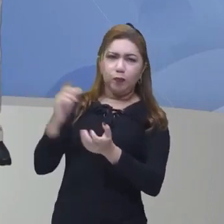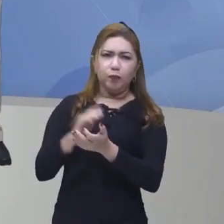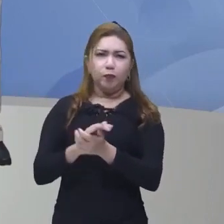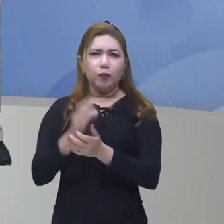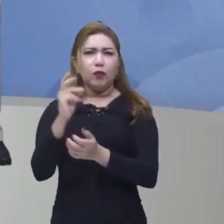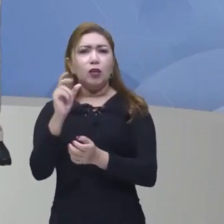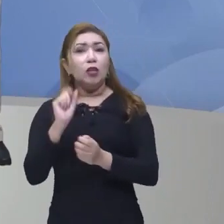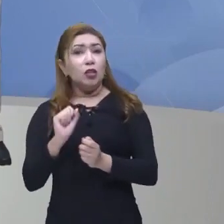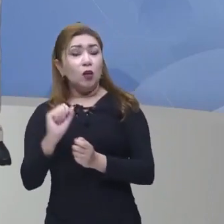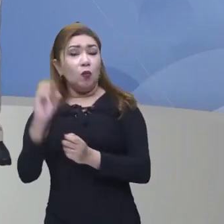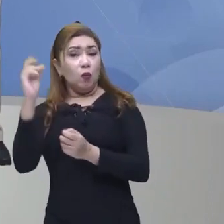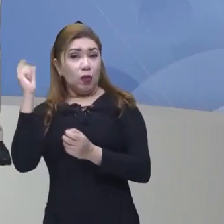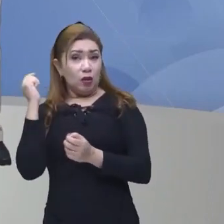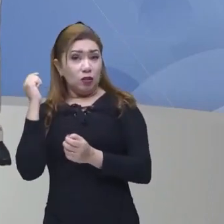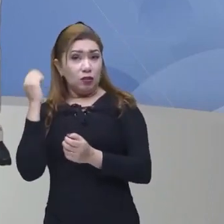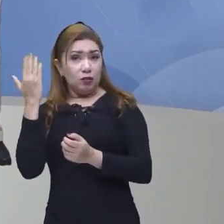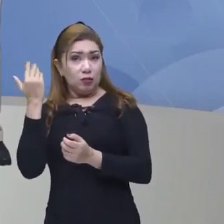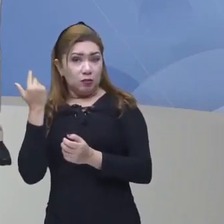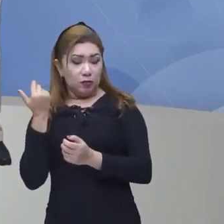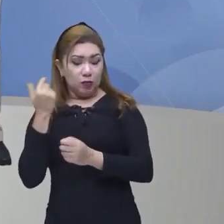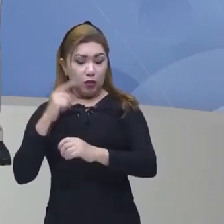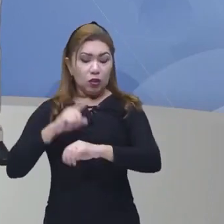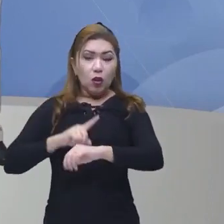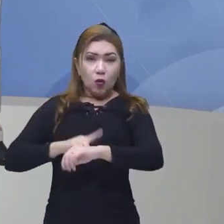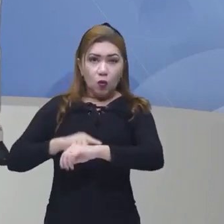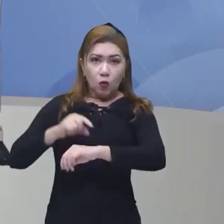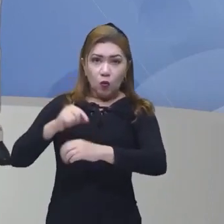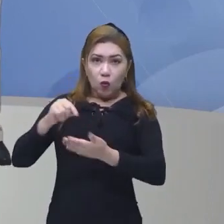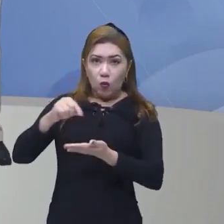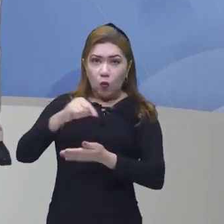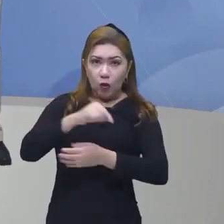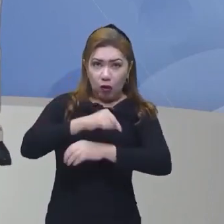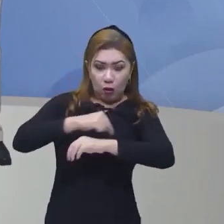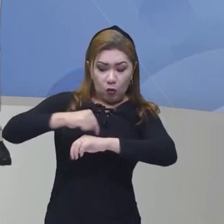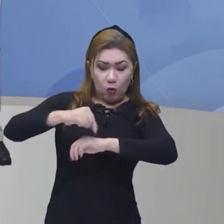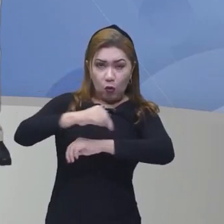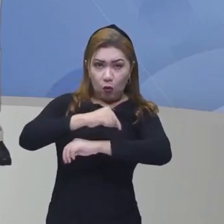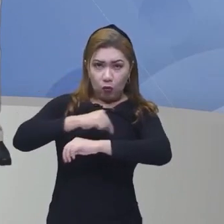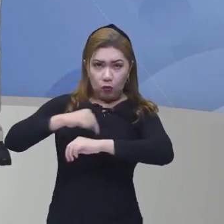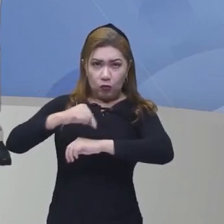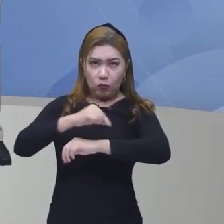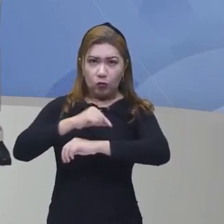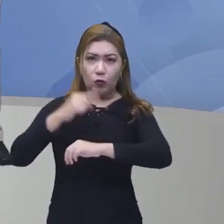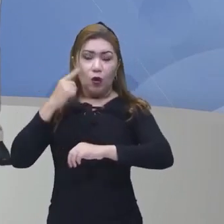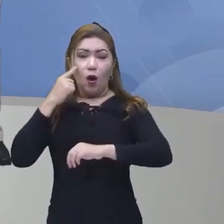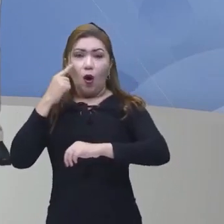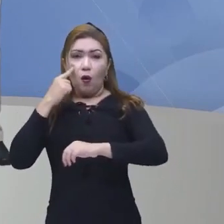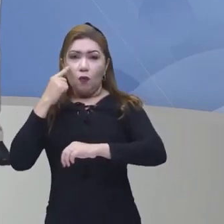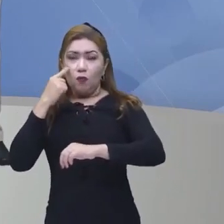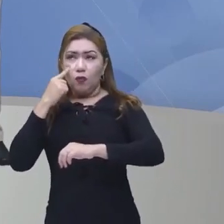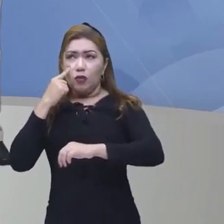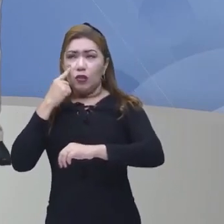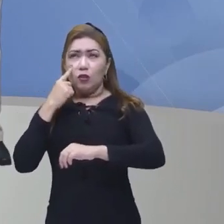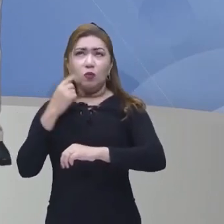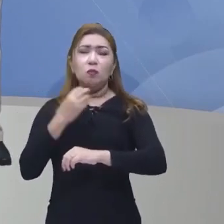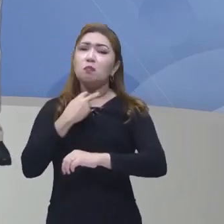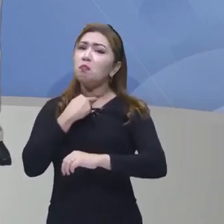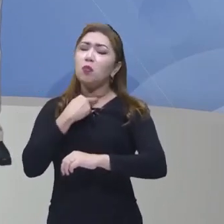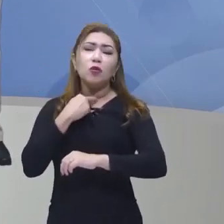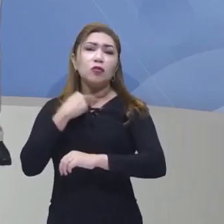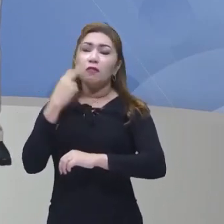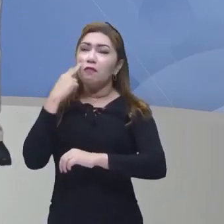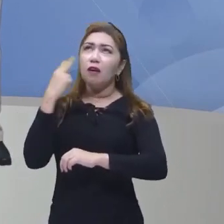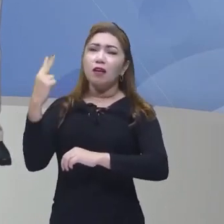mais antigas de medir as horas. Qual é o problema do relógio de sol? É que você não vai conseguir fazer a medição das horas à noite. Por quê? Porque